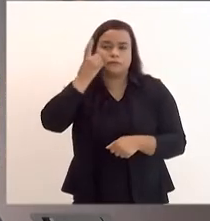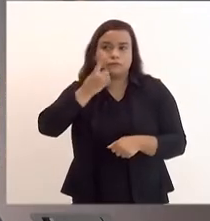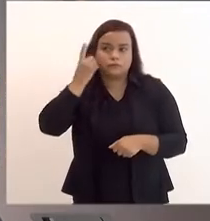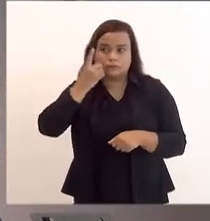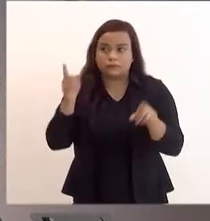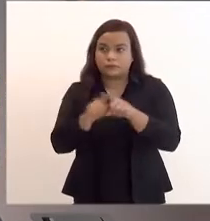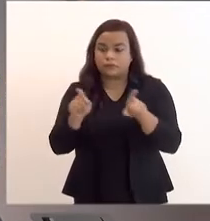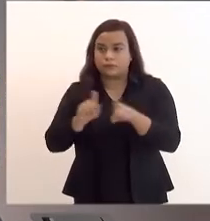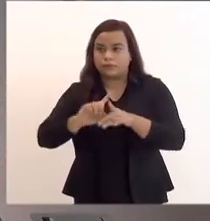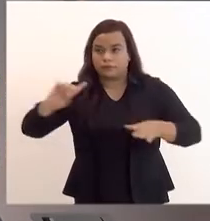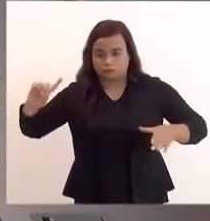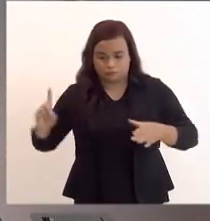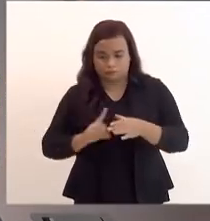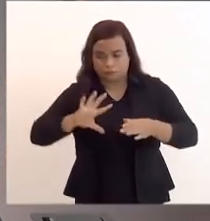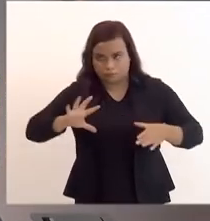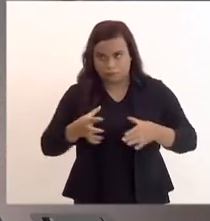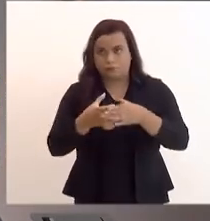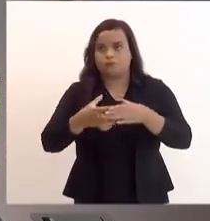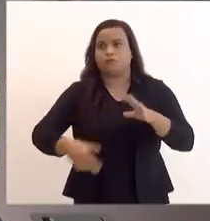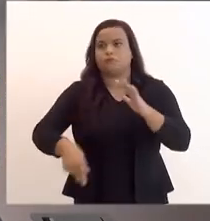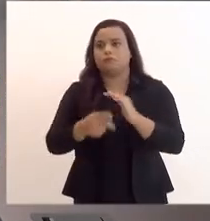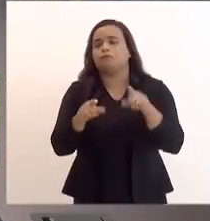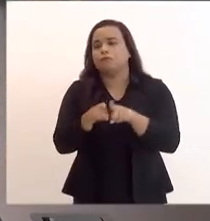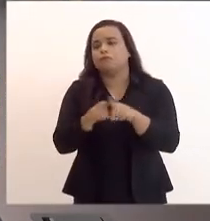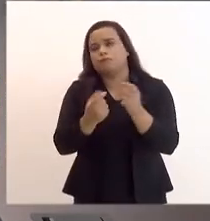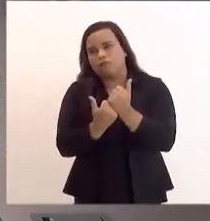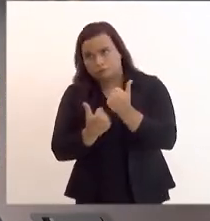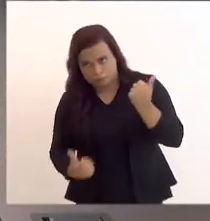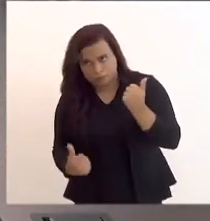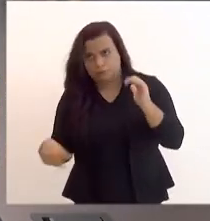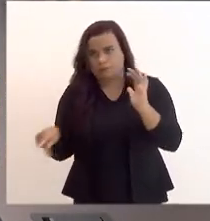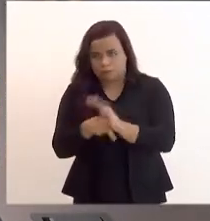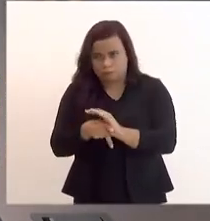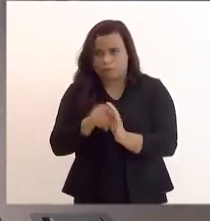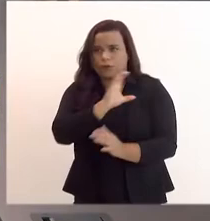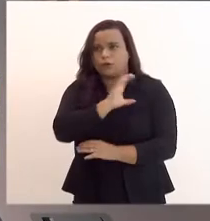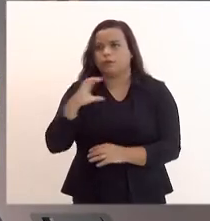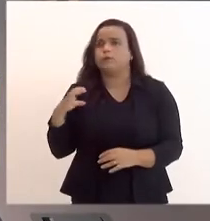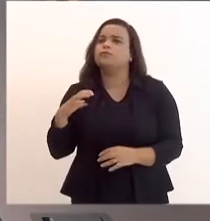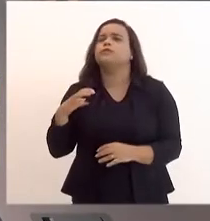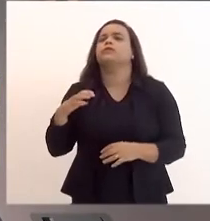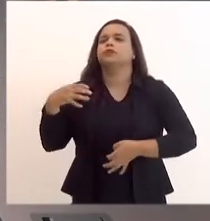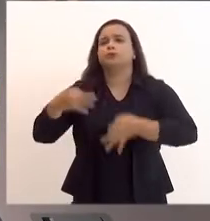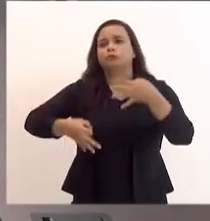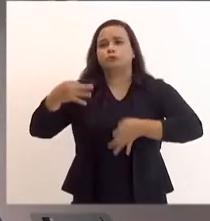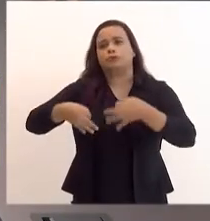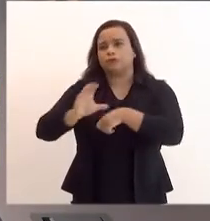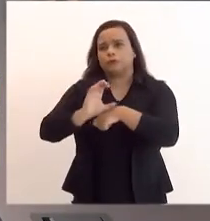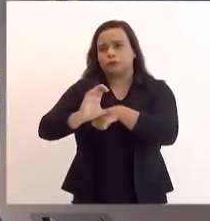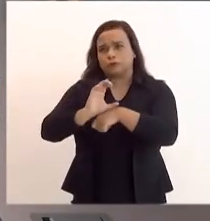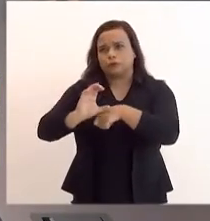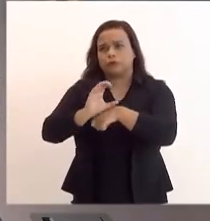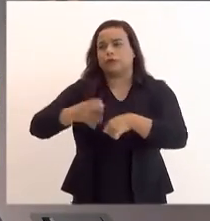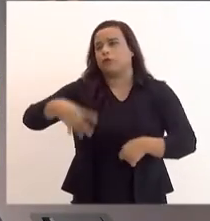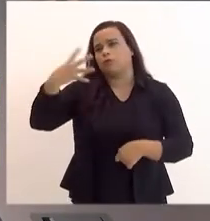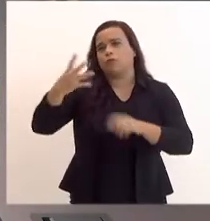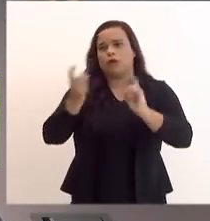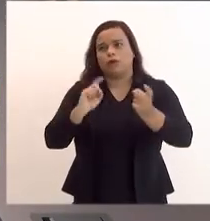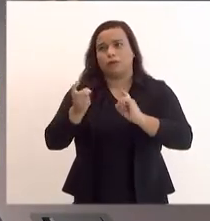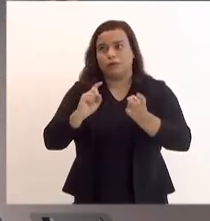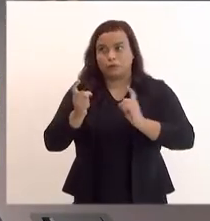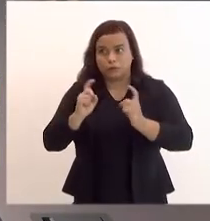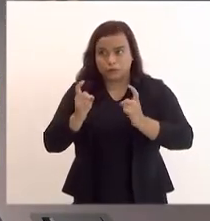membros efetivos e suplentes da Comissão de Constituição e Justiça para a 4ª reunião extraordinária, sempre